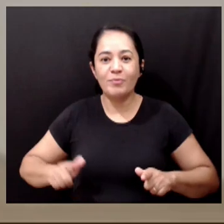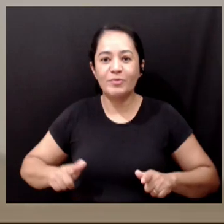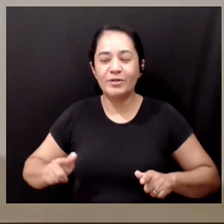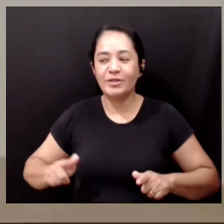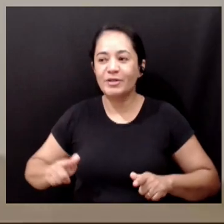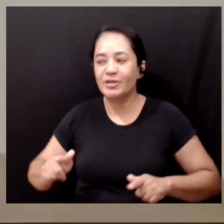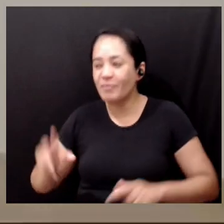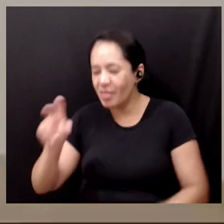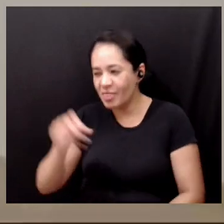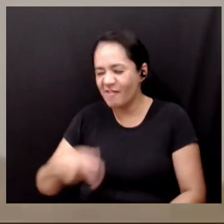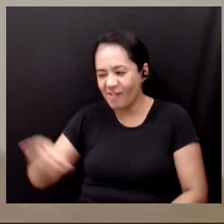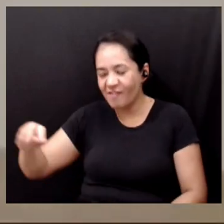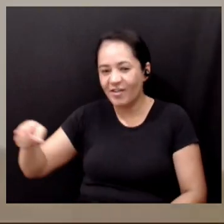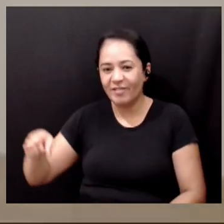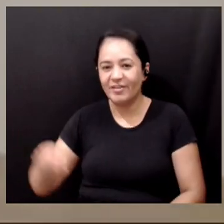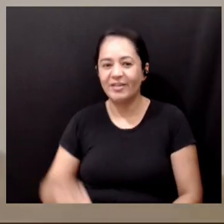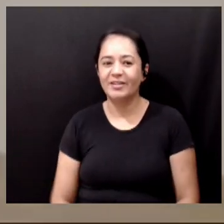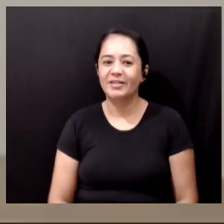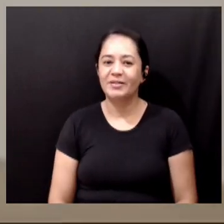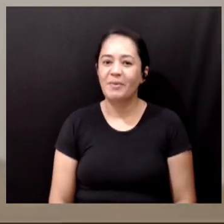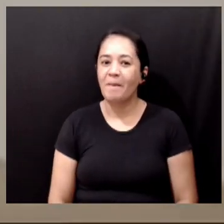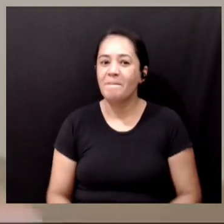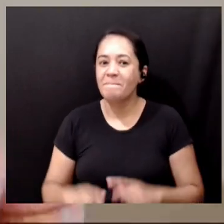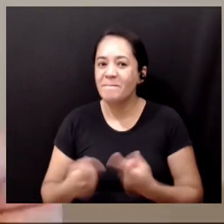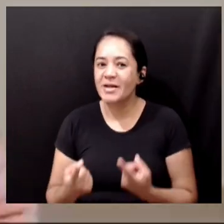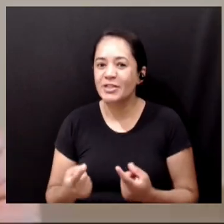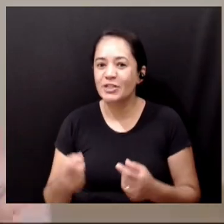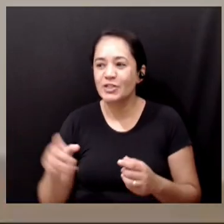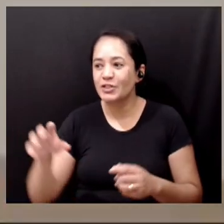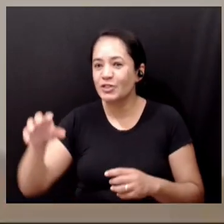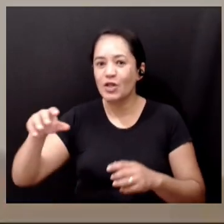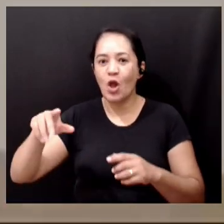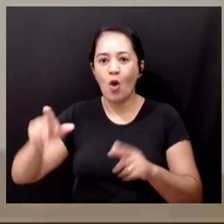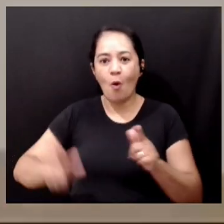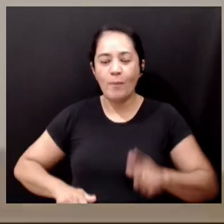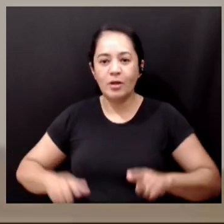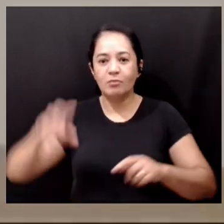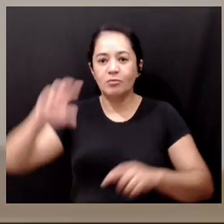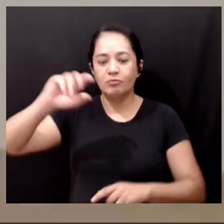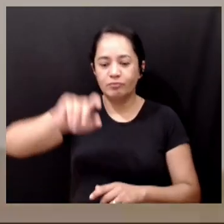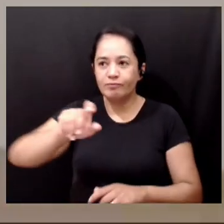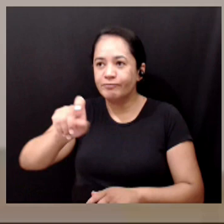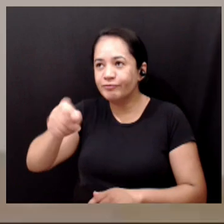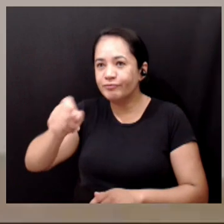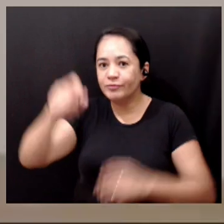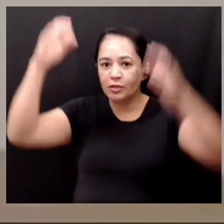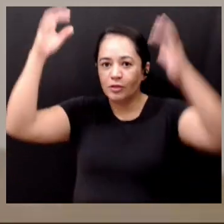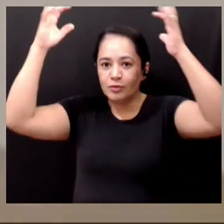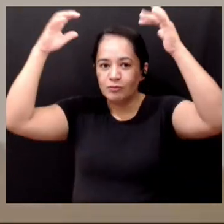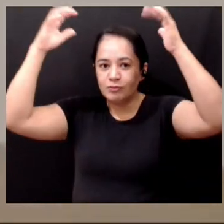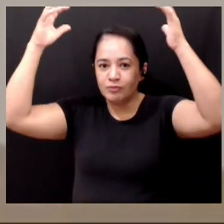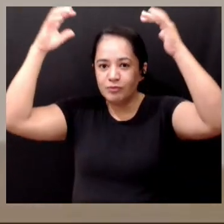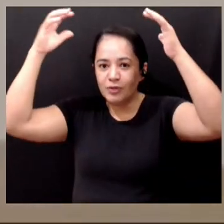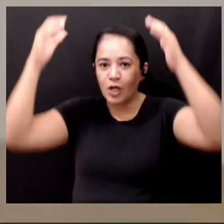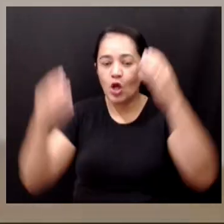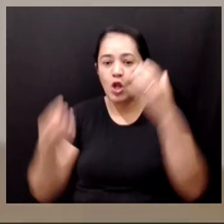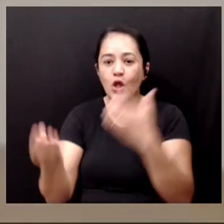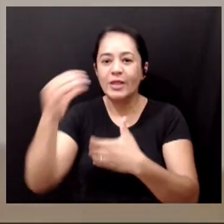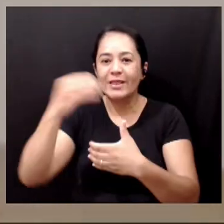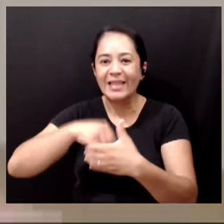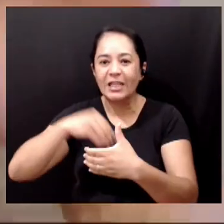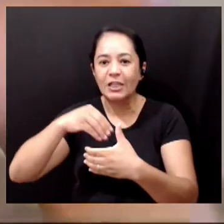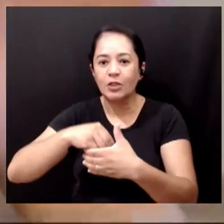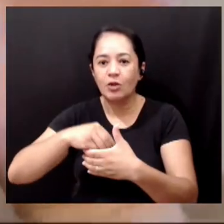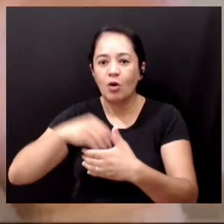dentro. O Guilherme abriu o chuveiro e colocou tangue no chuveiro. Quando meu primo foi tomar